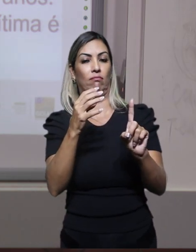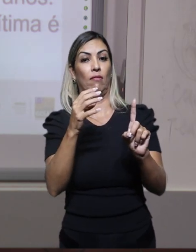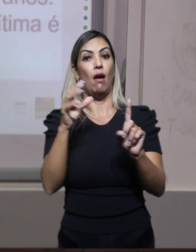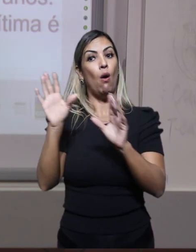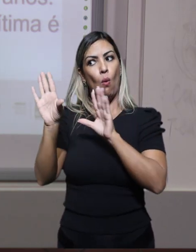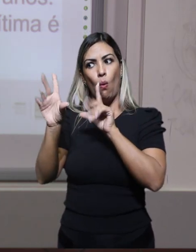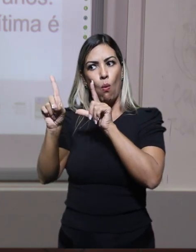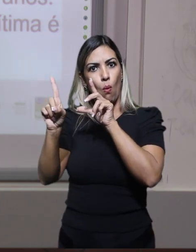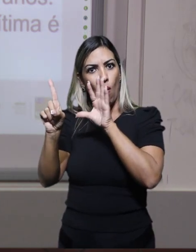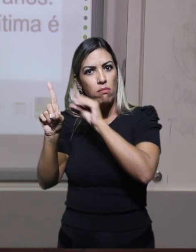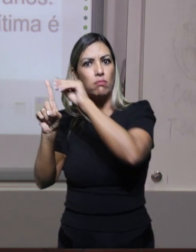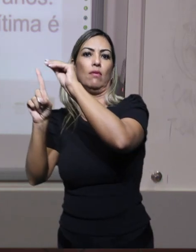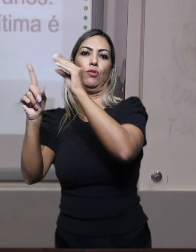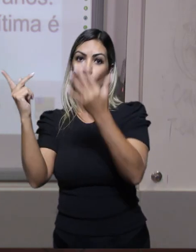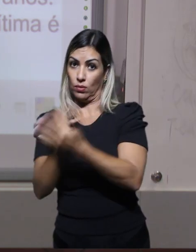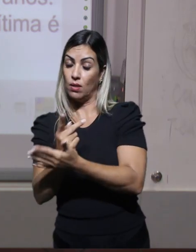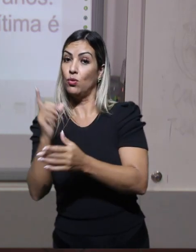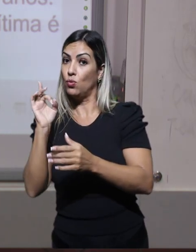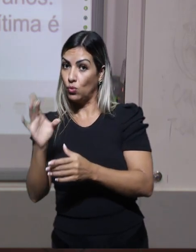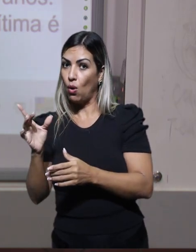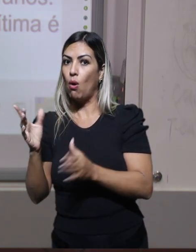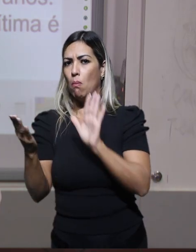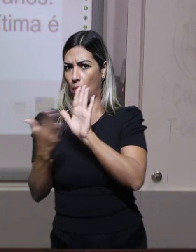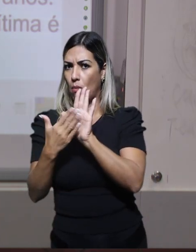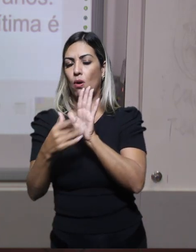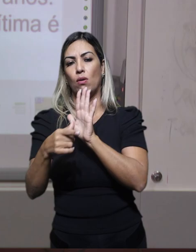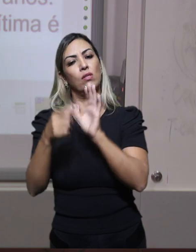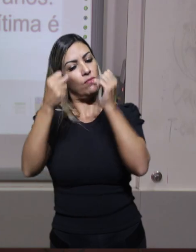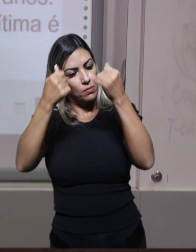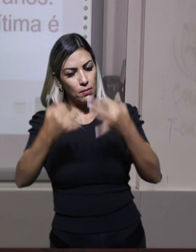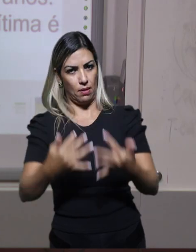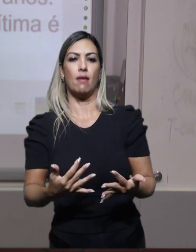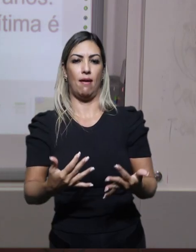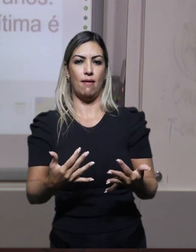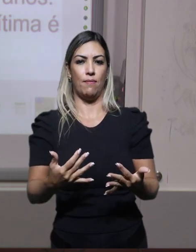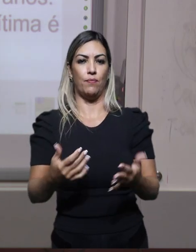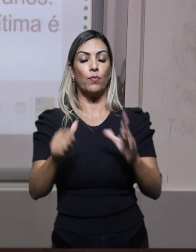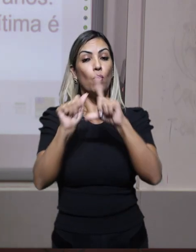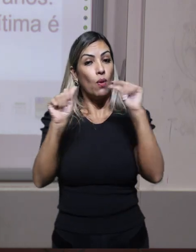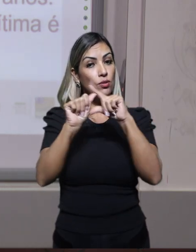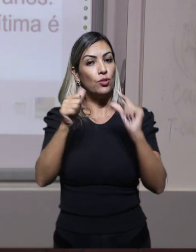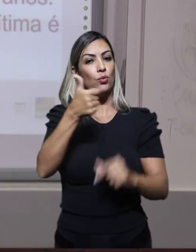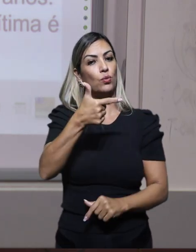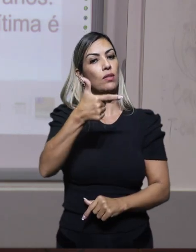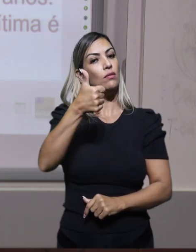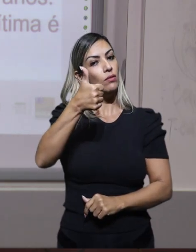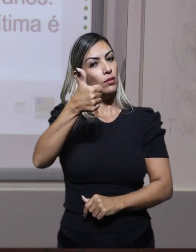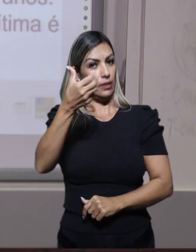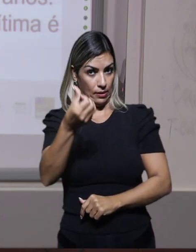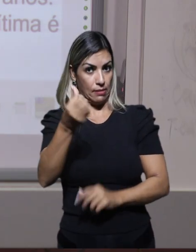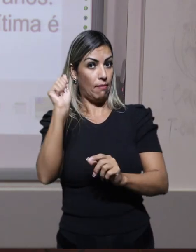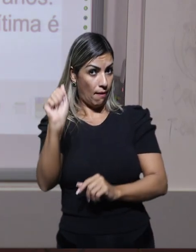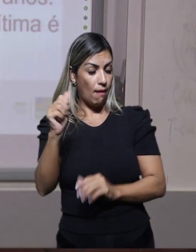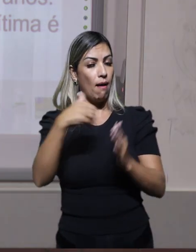ele ocorre somente nessas hipóteses que nós vamos ver aqui no artigo 216-A